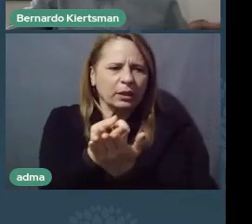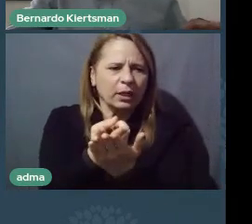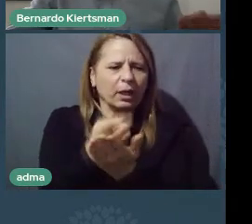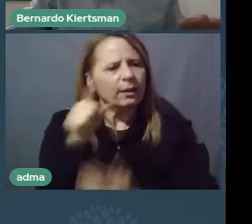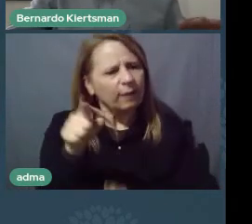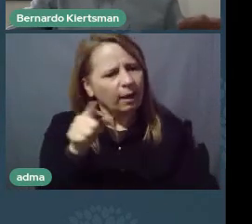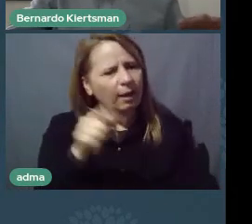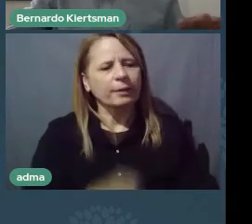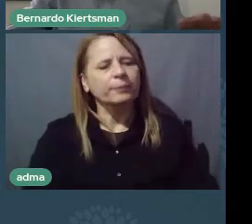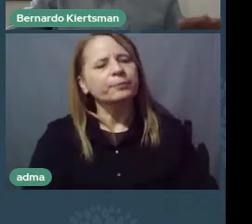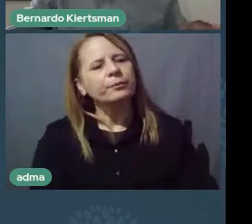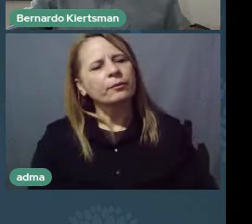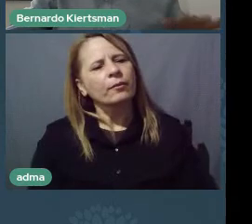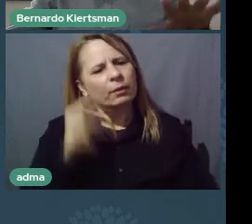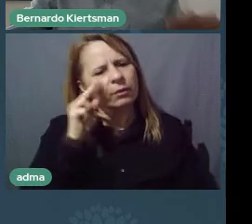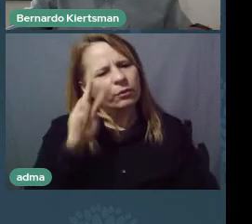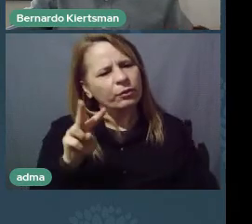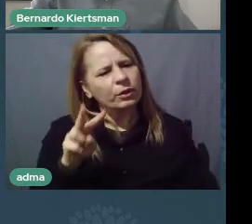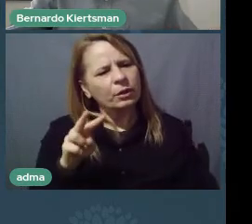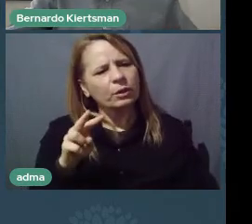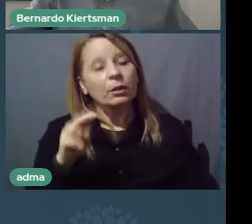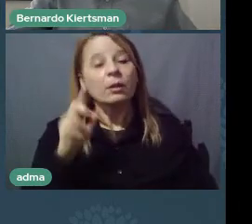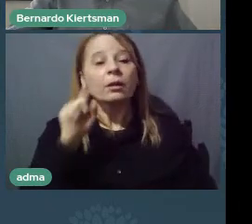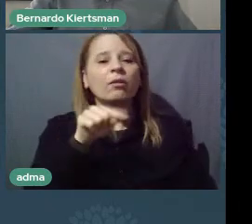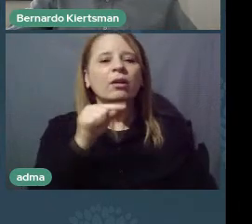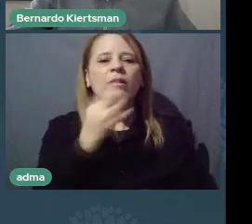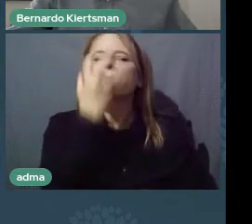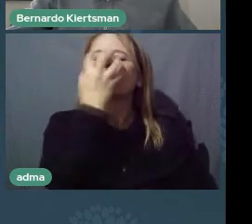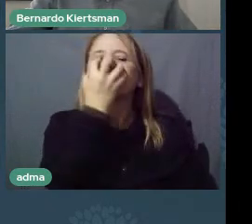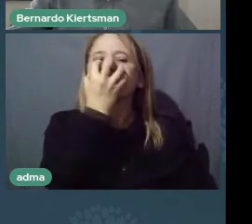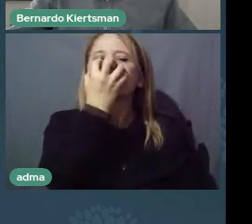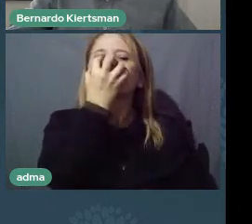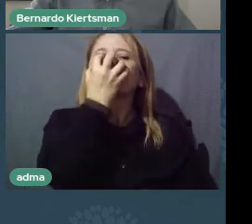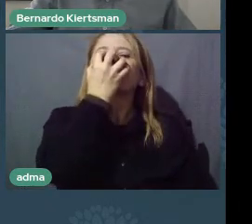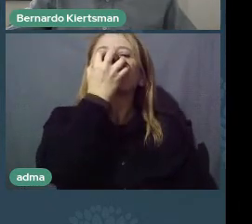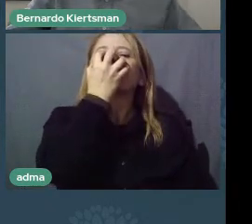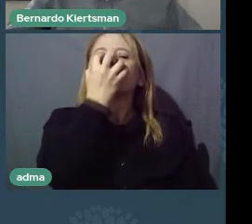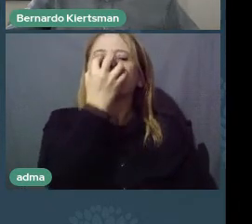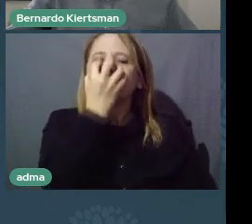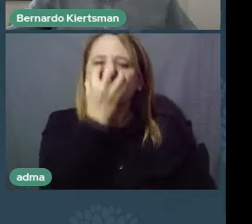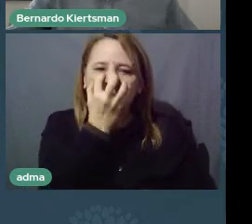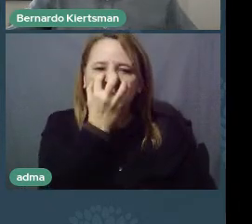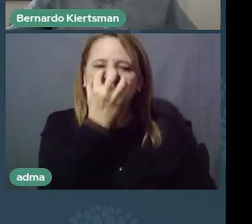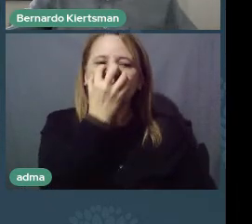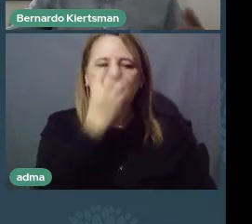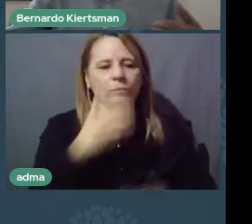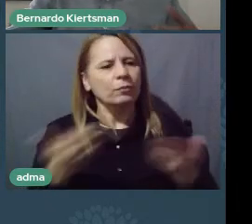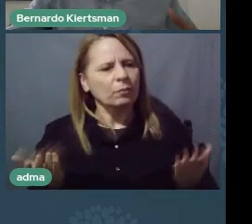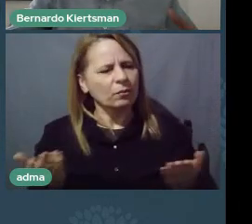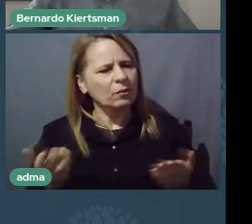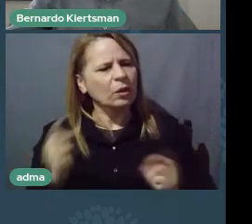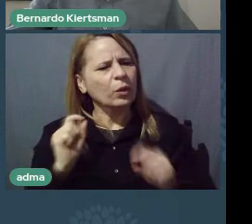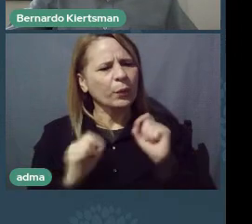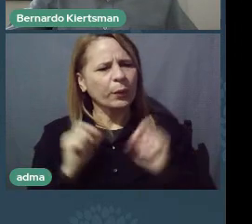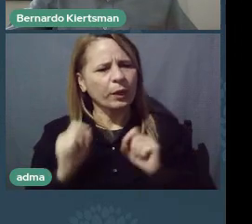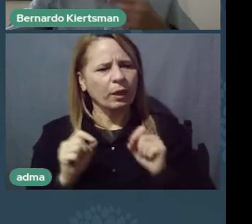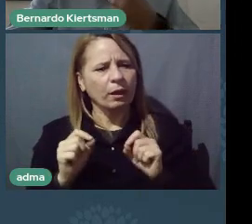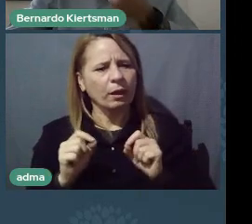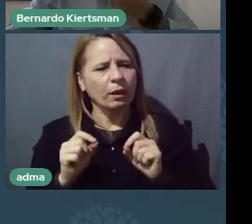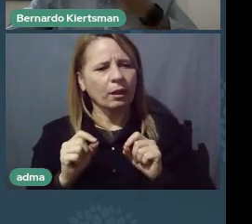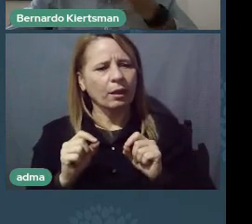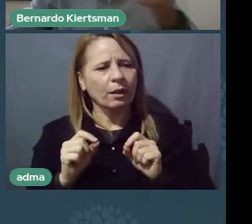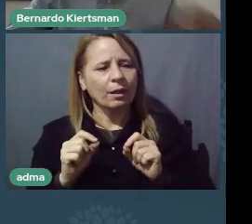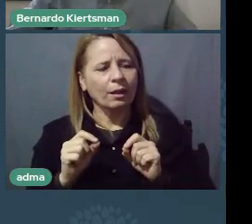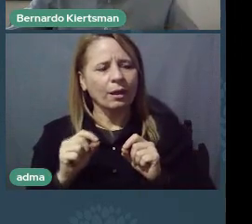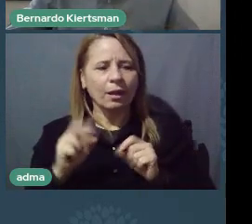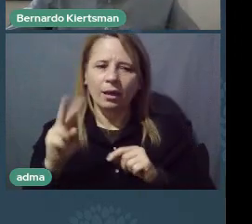enfermaria e ela estava fazendo essa nebulização na enfermaria. A única coisa é que ela não estava olhando para a câmera